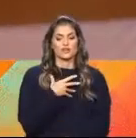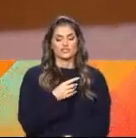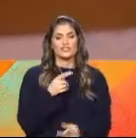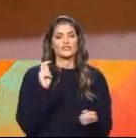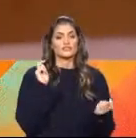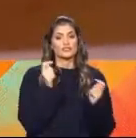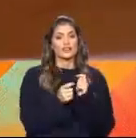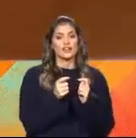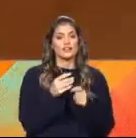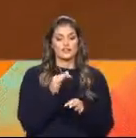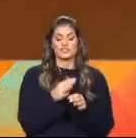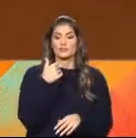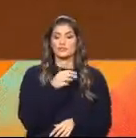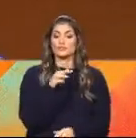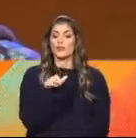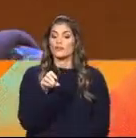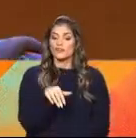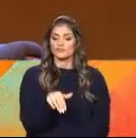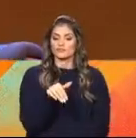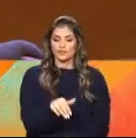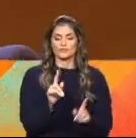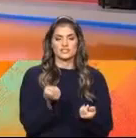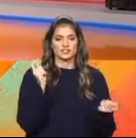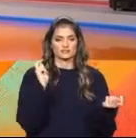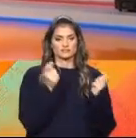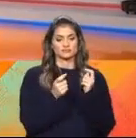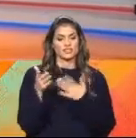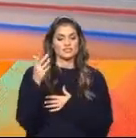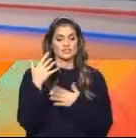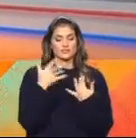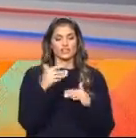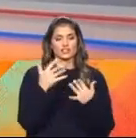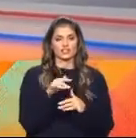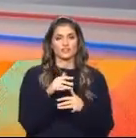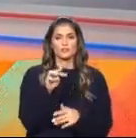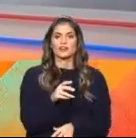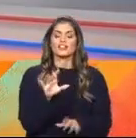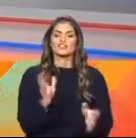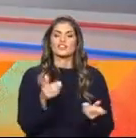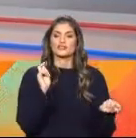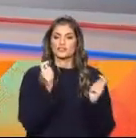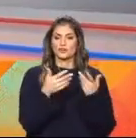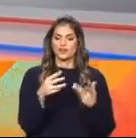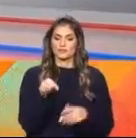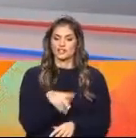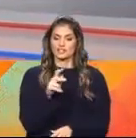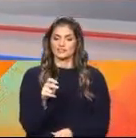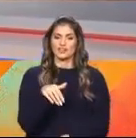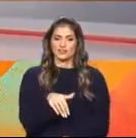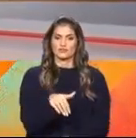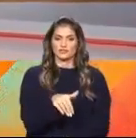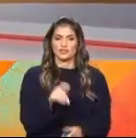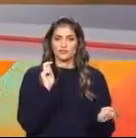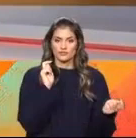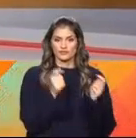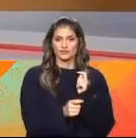festa está bonita, o baile vai começar. Olha, mira, mira, mira, dançando com alegria, o anel já virou. Olha, mira, Maria, olha, mira, mira,